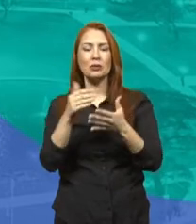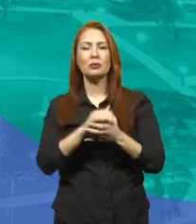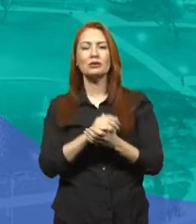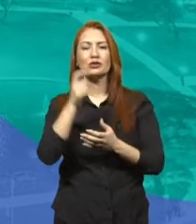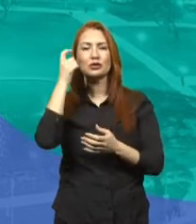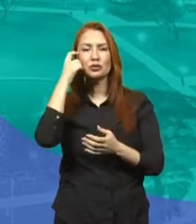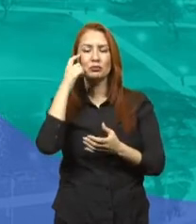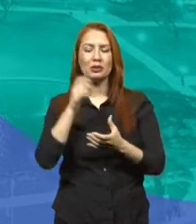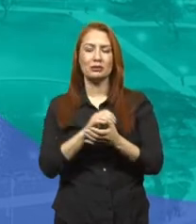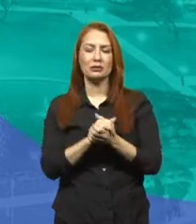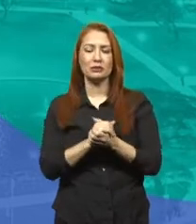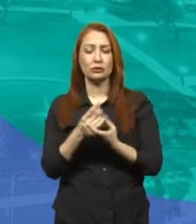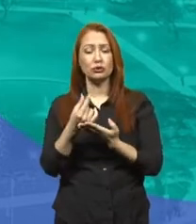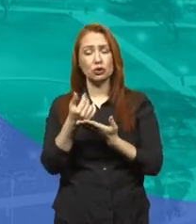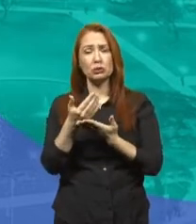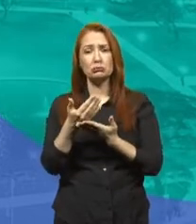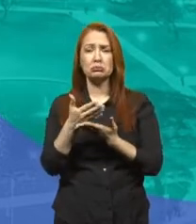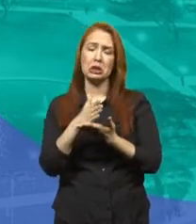prolabore razoável.